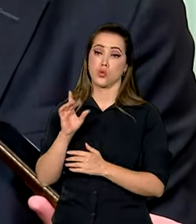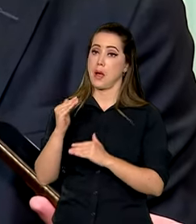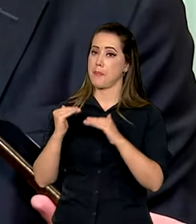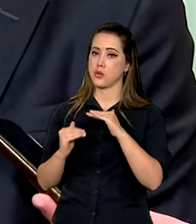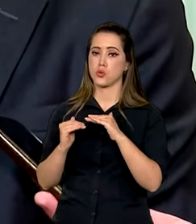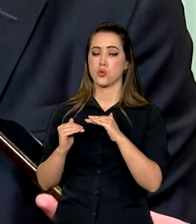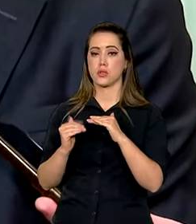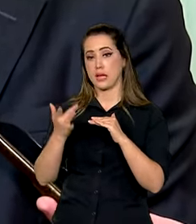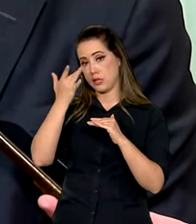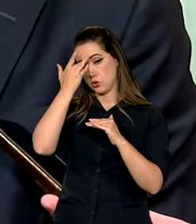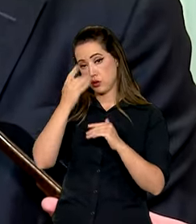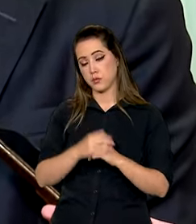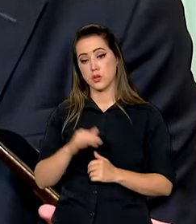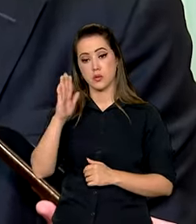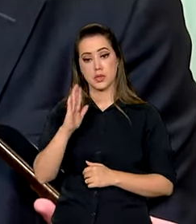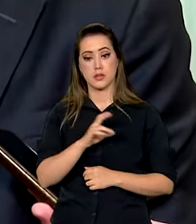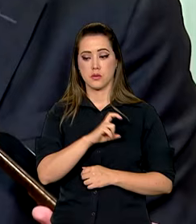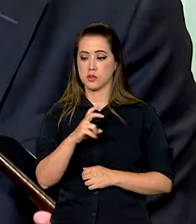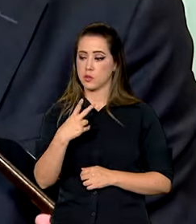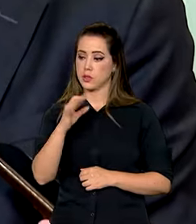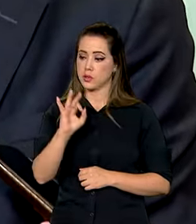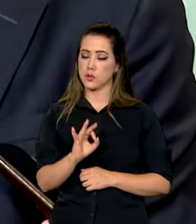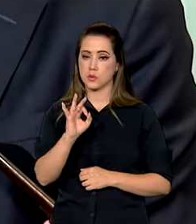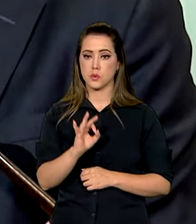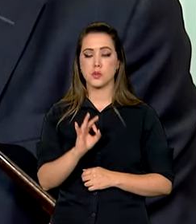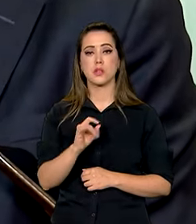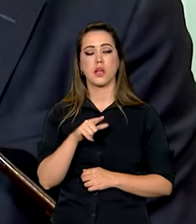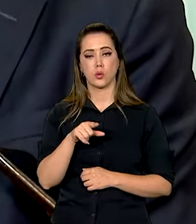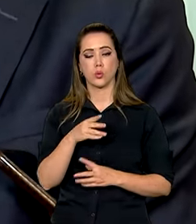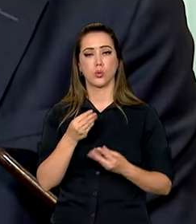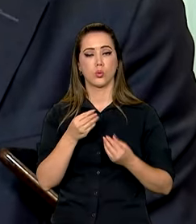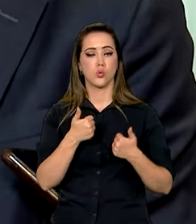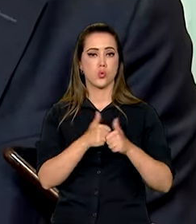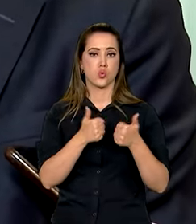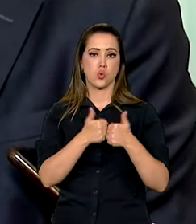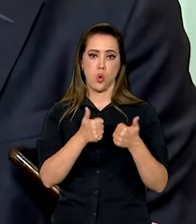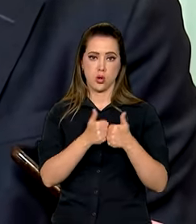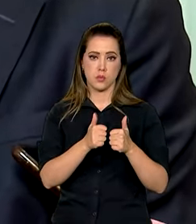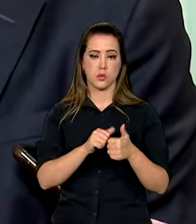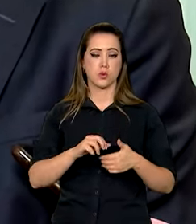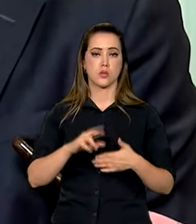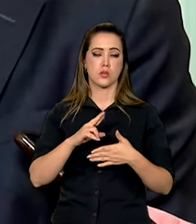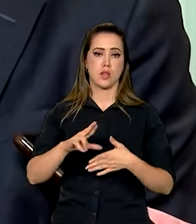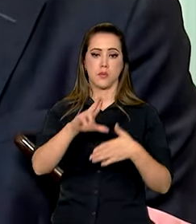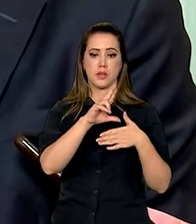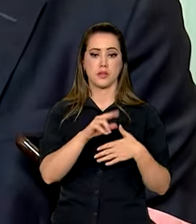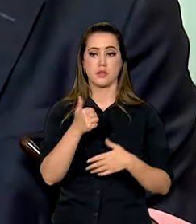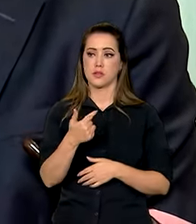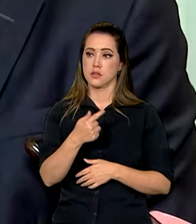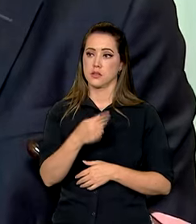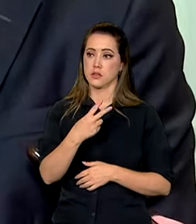Brasil produziu 52% dos ônibus que circulam na América Latina. E tem 172 mil ônibus andando pelo